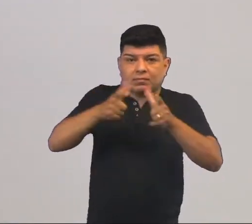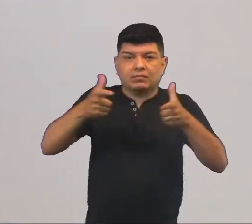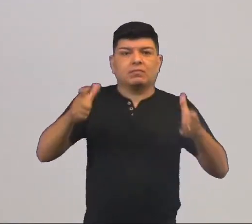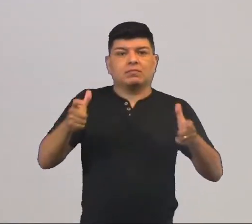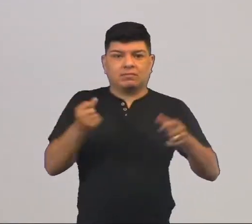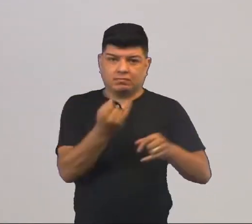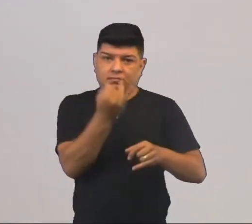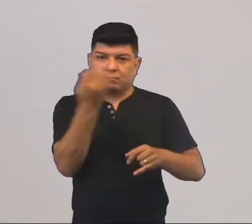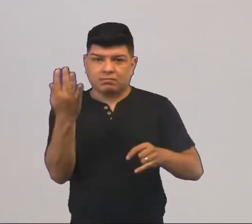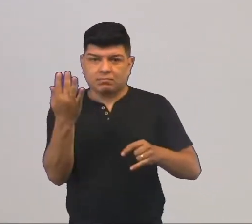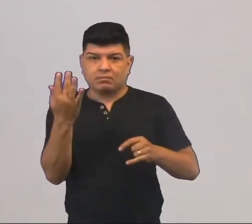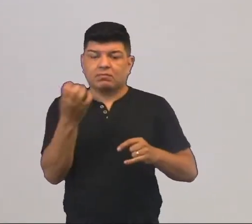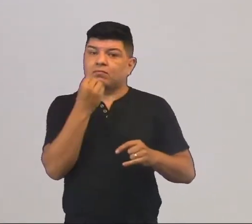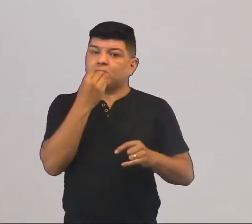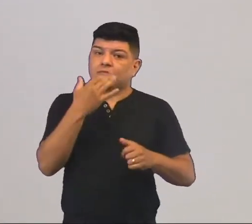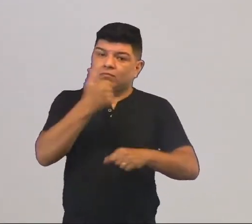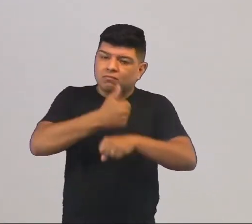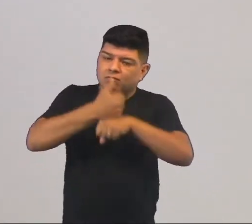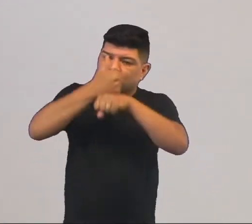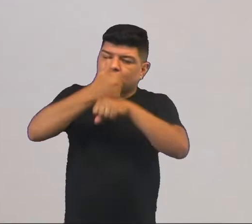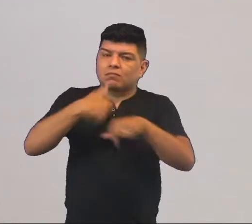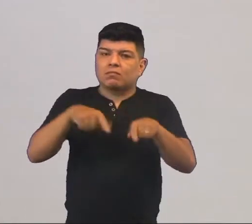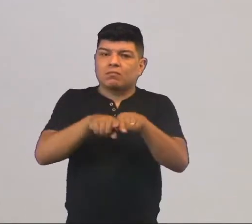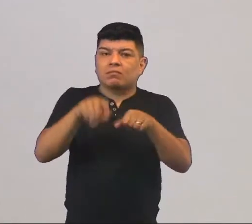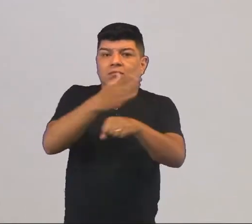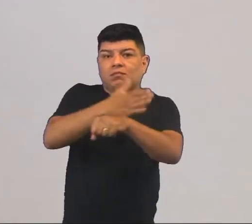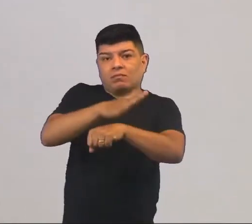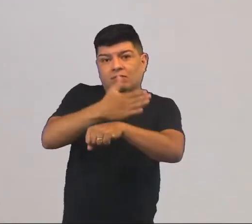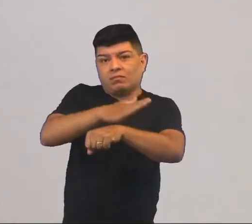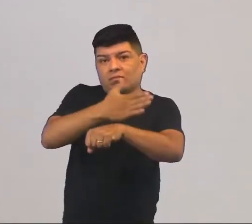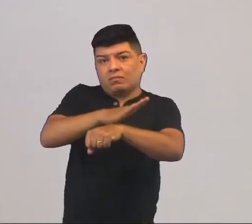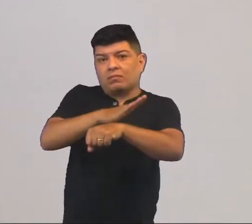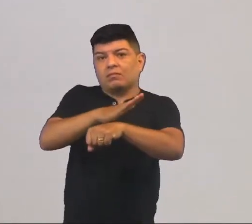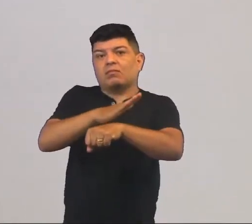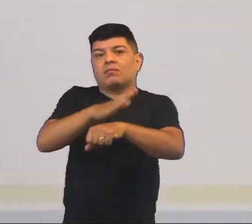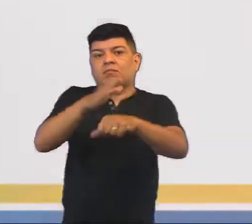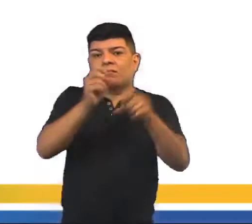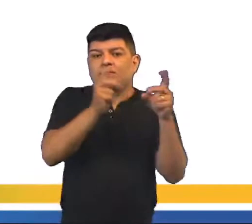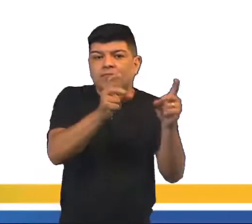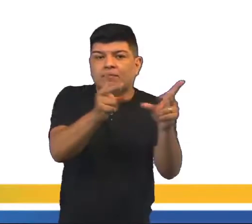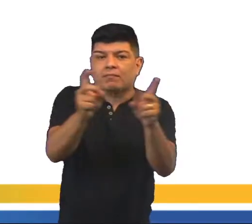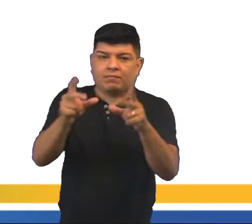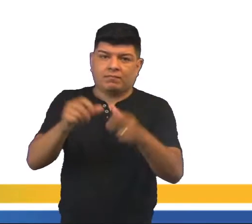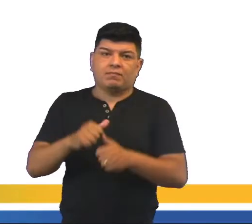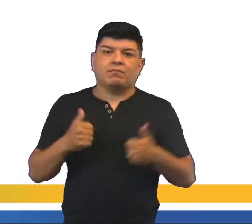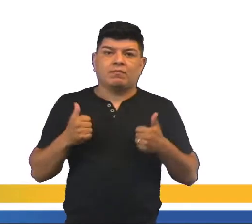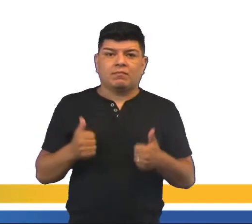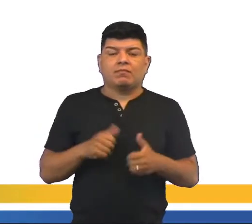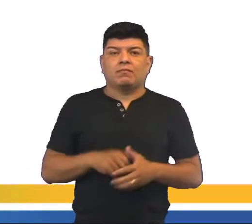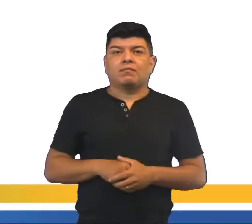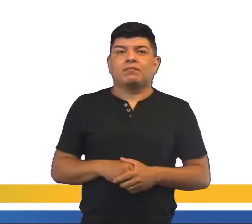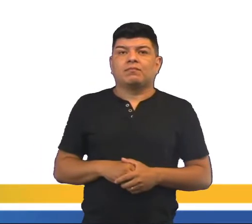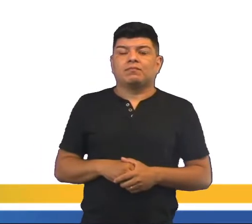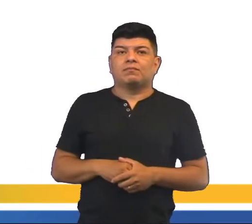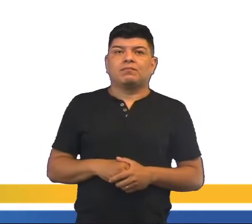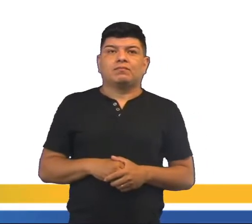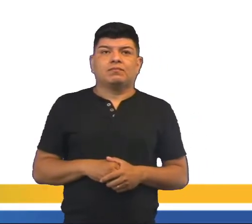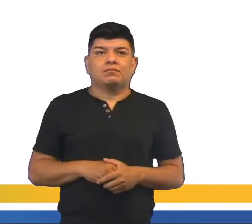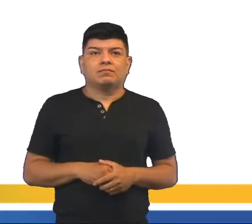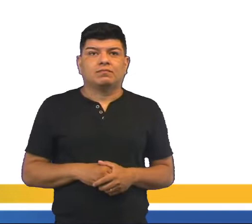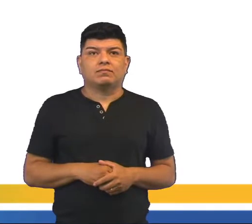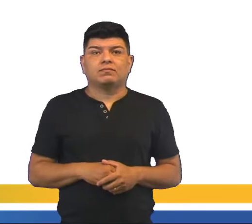maior quantidade, com boa qualidade e praticar a exportação, certo?